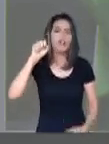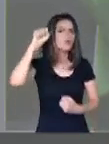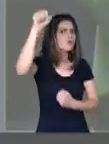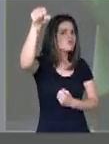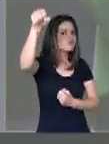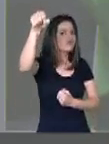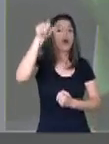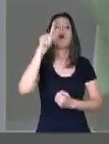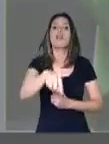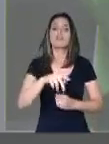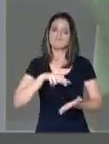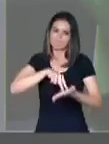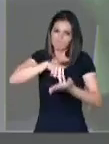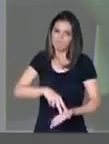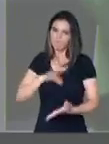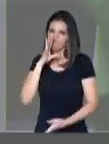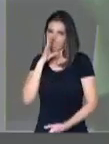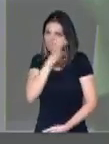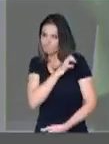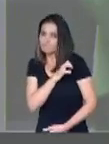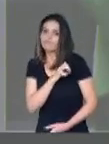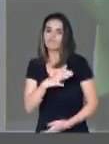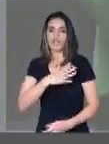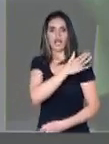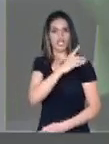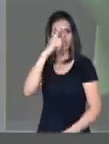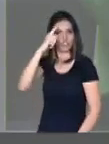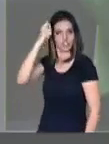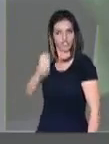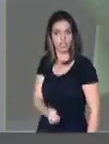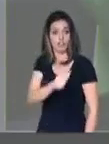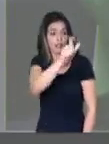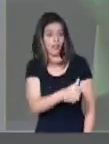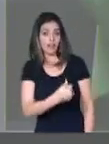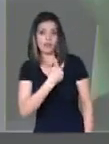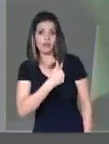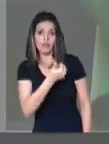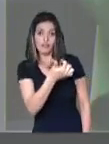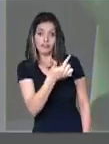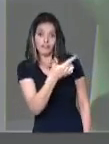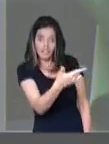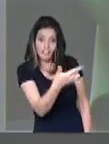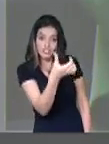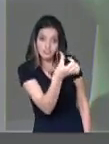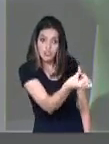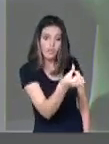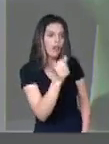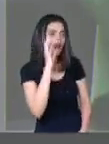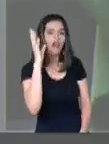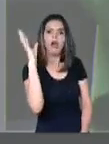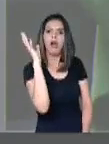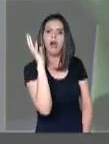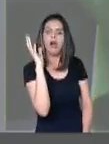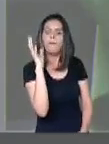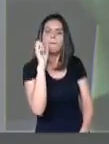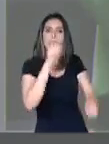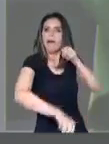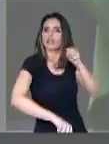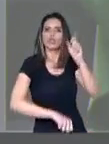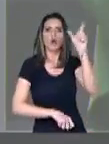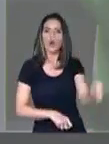civil-militar e teve, com 26 anos de idade, a vida roubada pelo Estado brasileiro. Não é